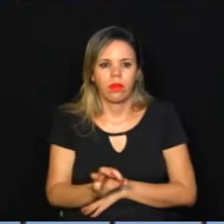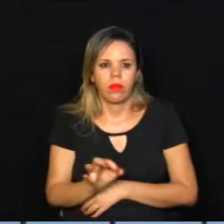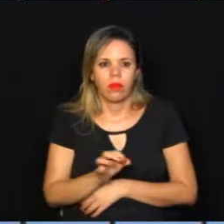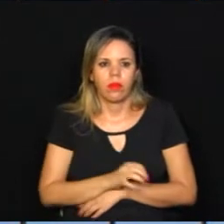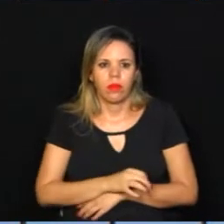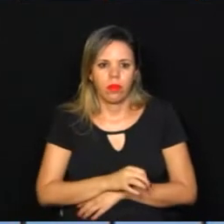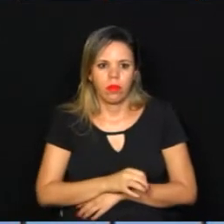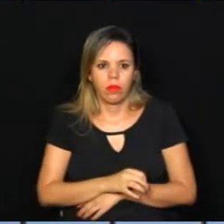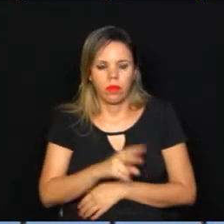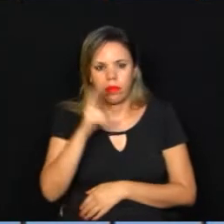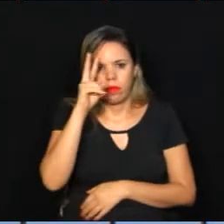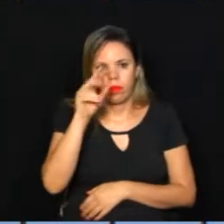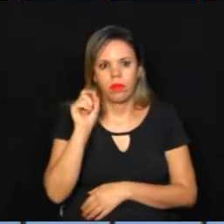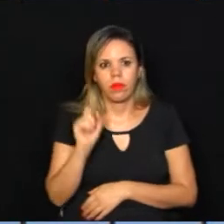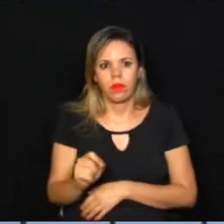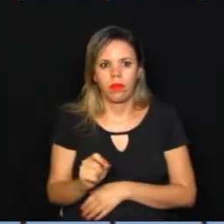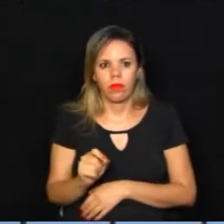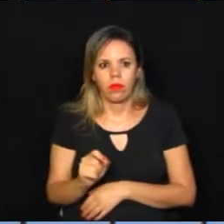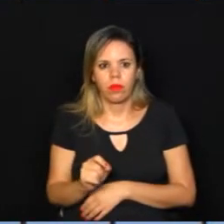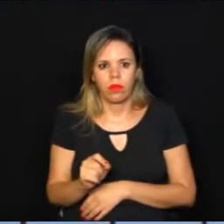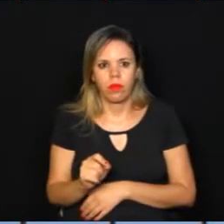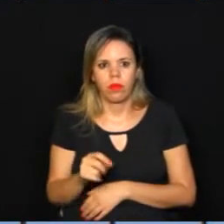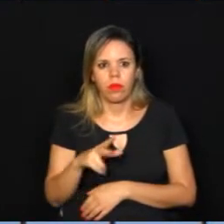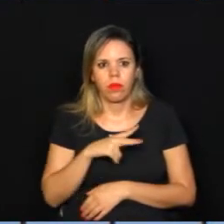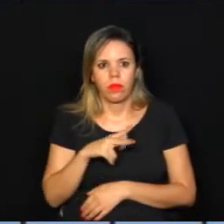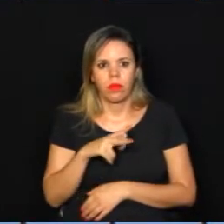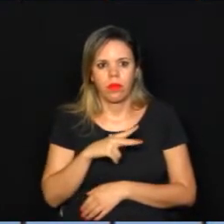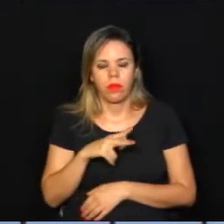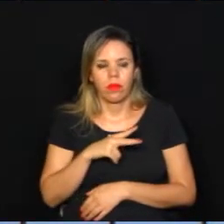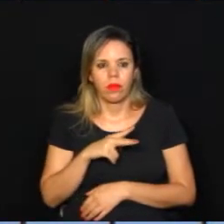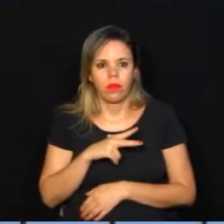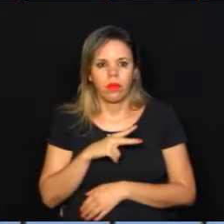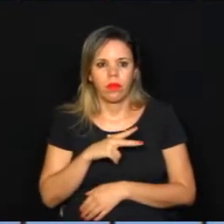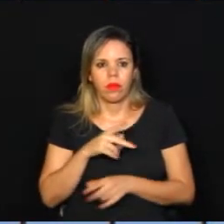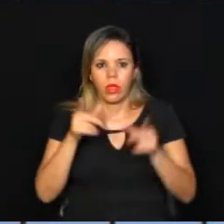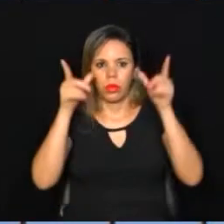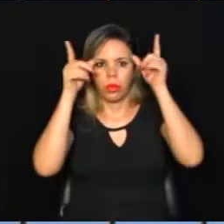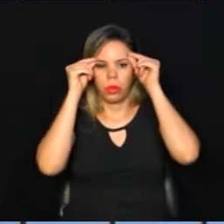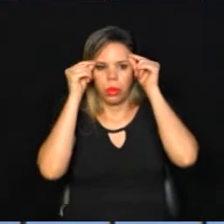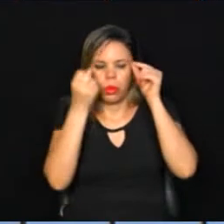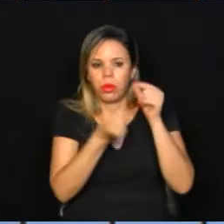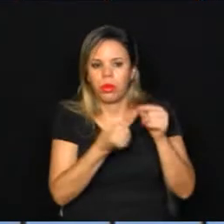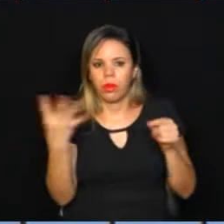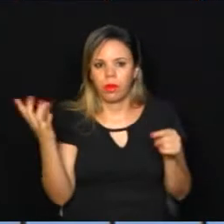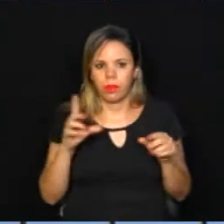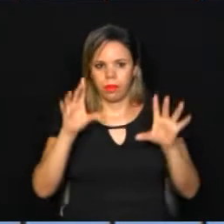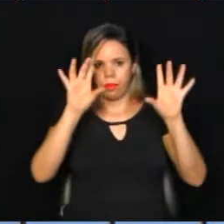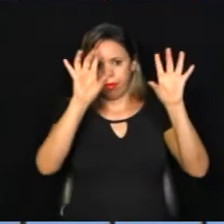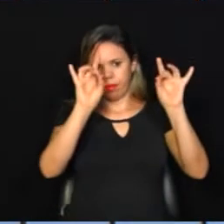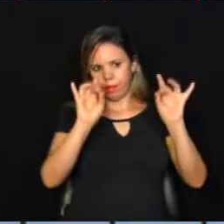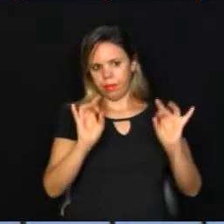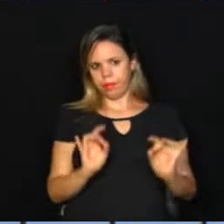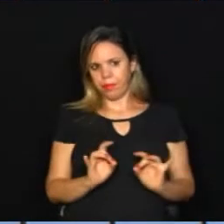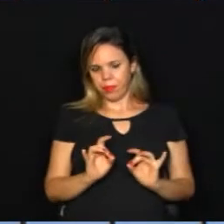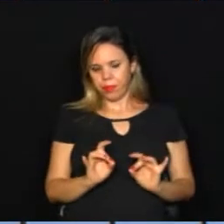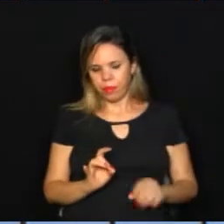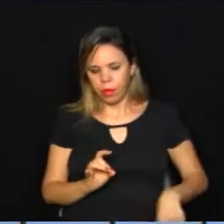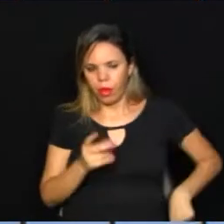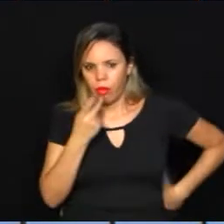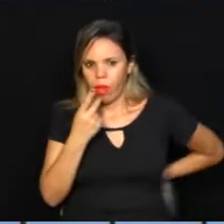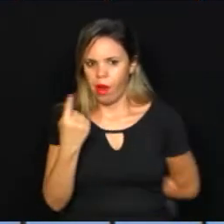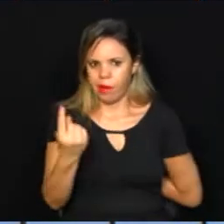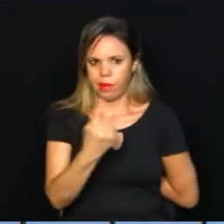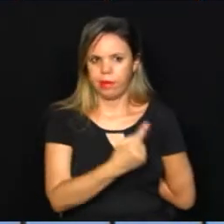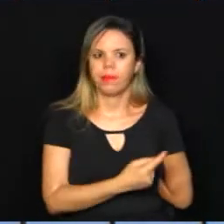85,55%. Lembrando que a rede particular é a que alivia um pouco esses números. Eu vou falar detalhadamente sobre cada